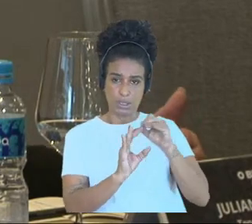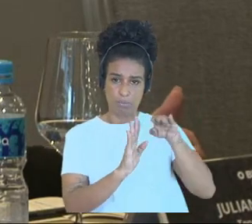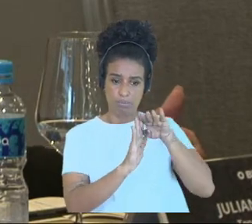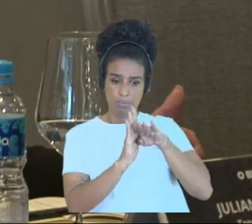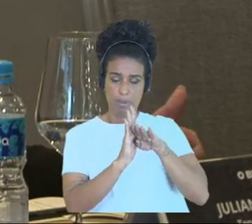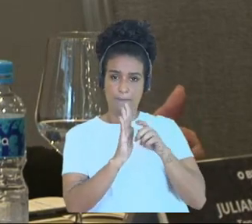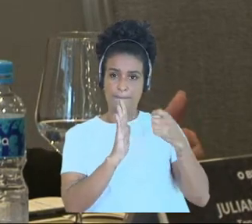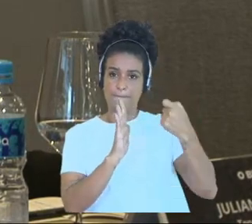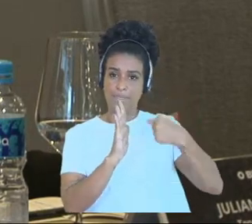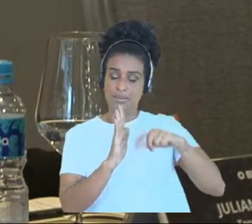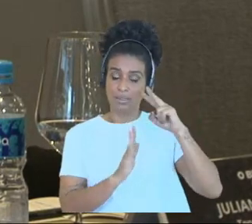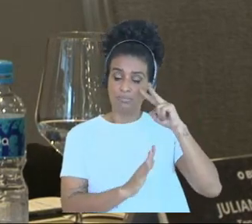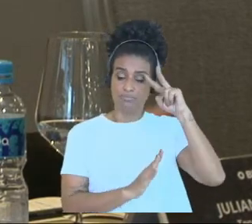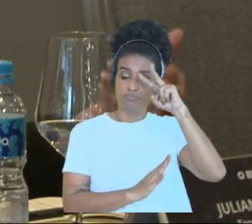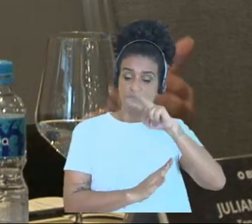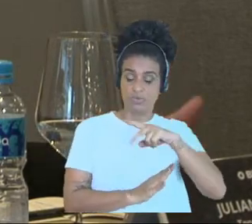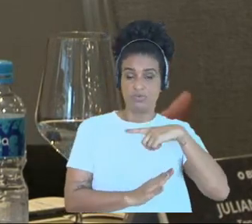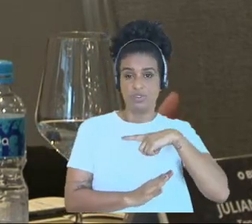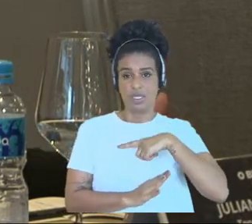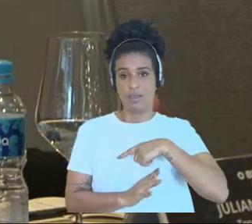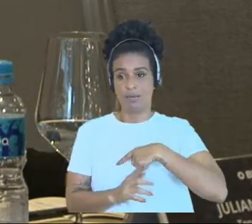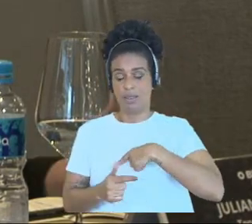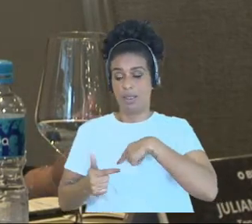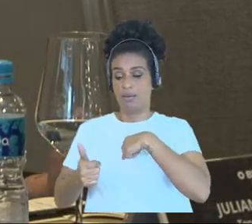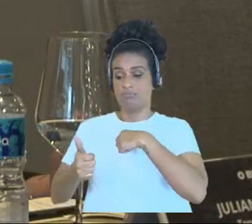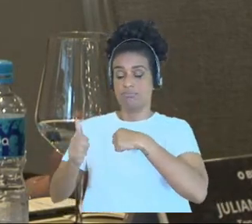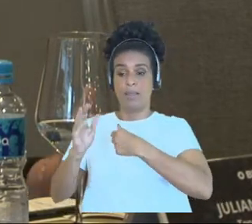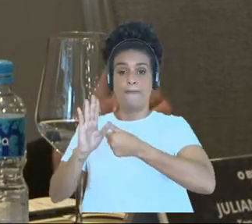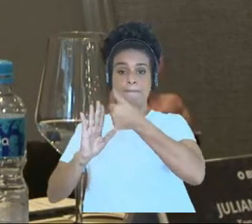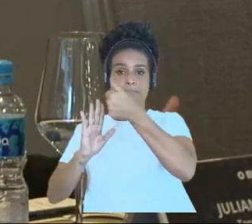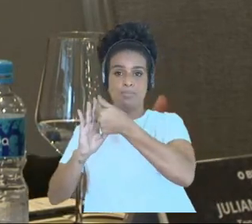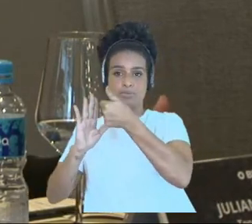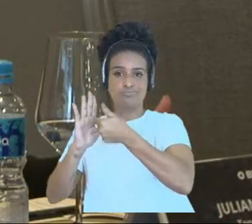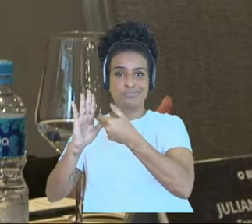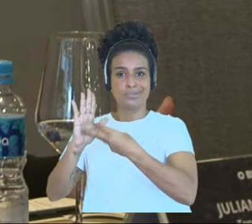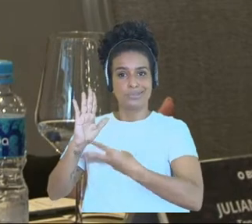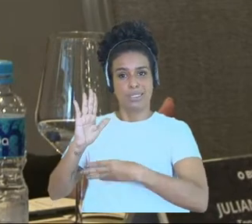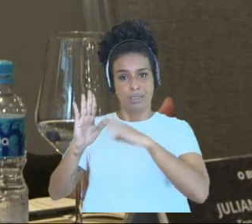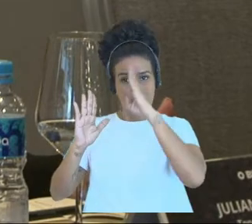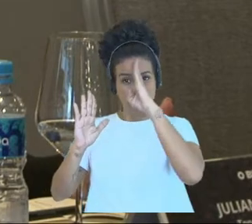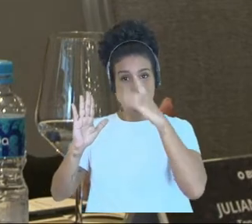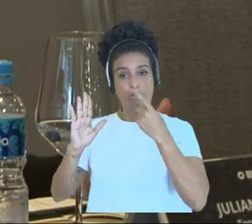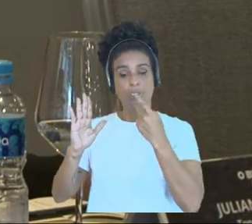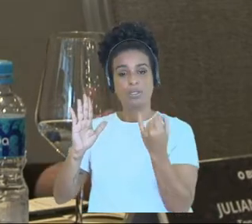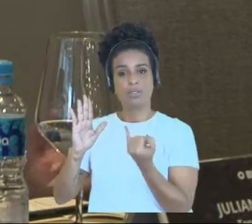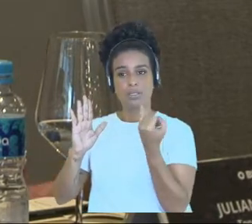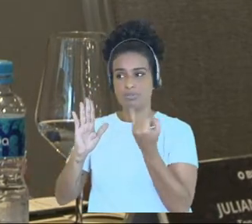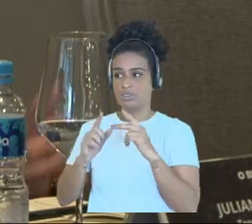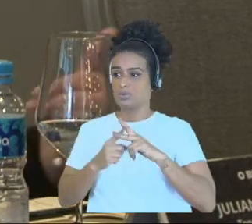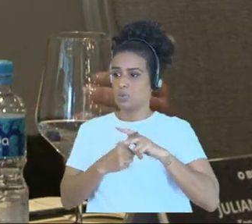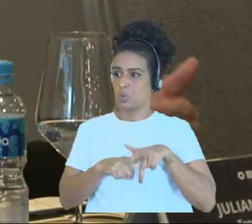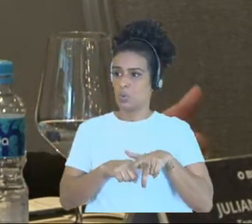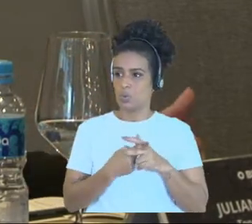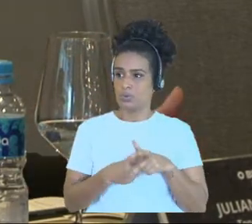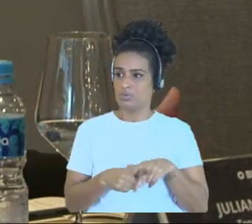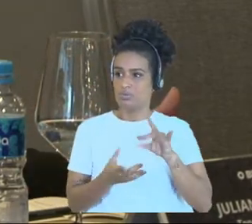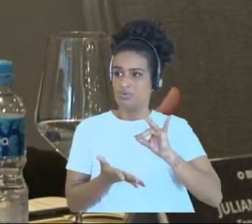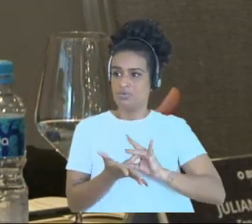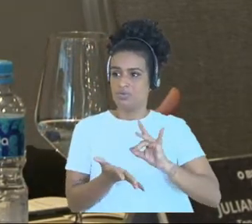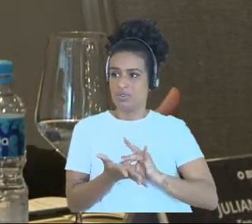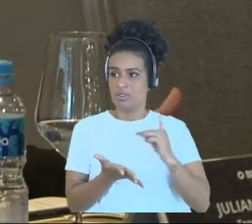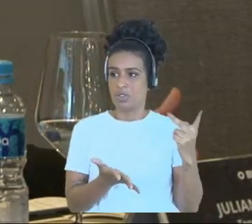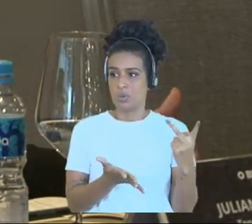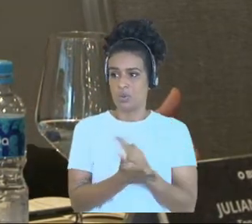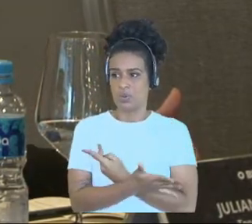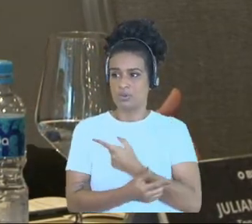precisar revisitar as nossas prioridades, vai ter que corrigir as nossas incoerências, vai ter que, de fato, colocar em prática